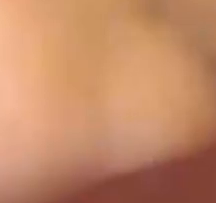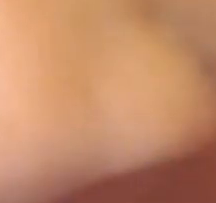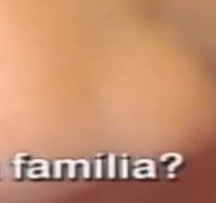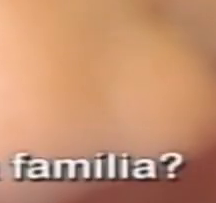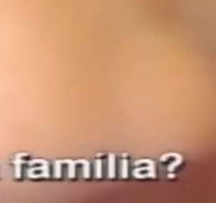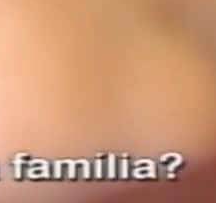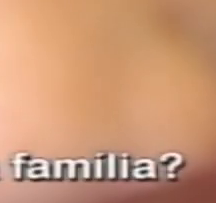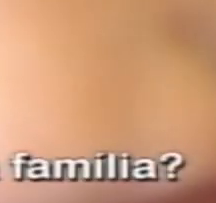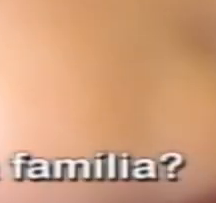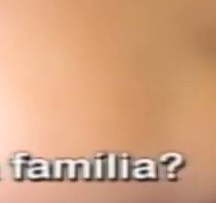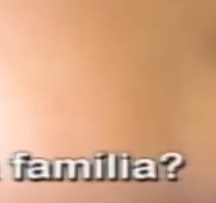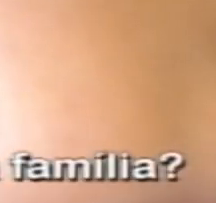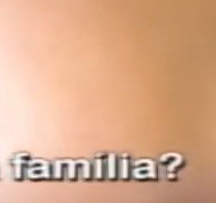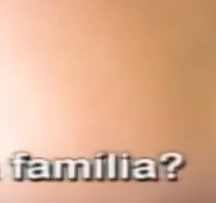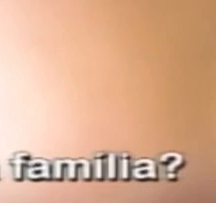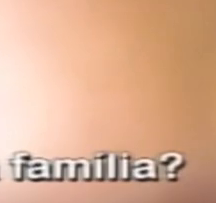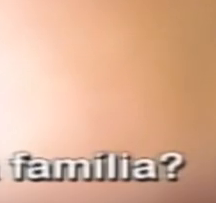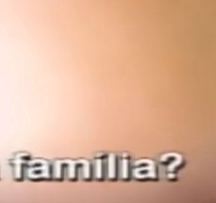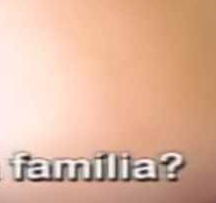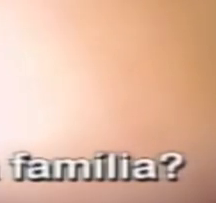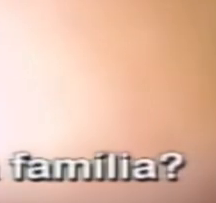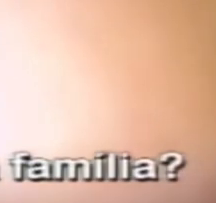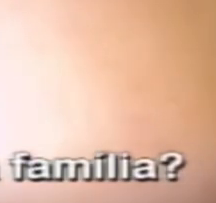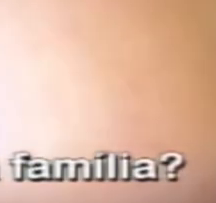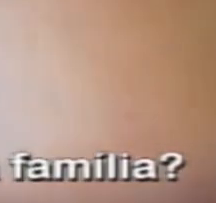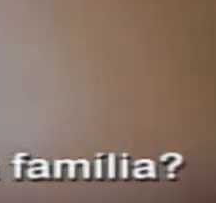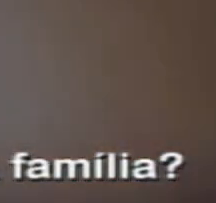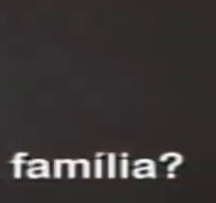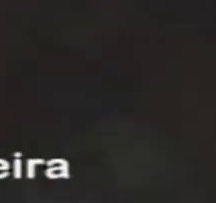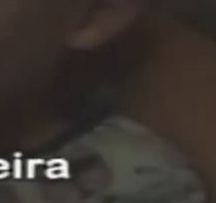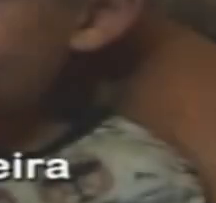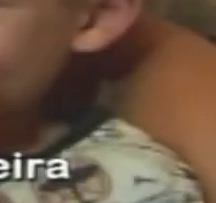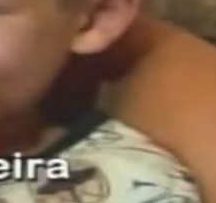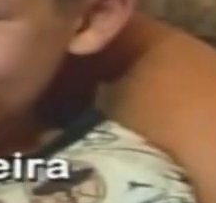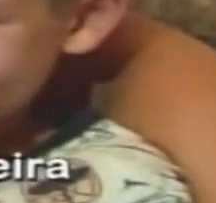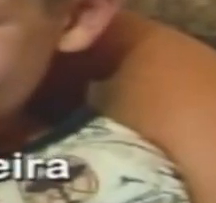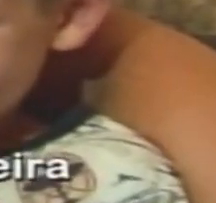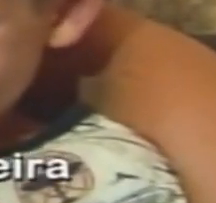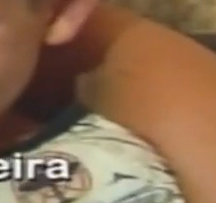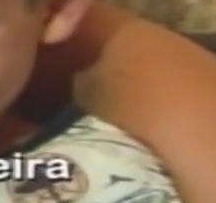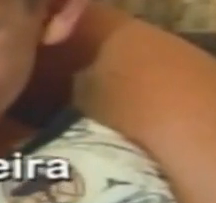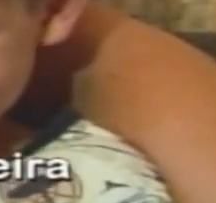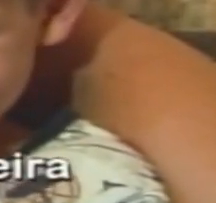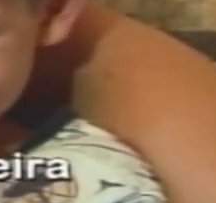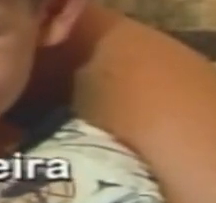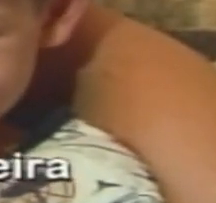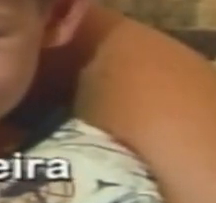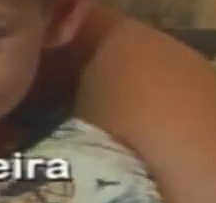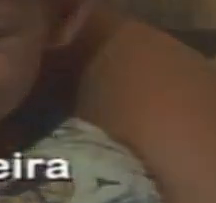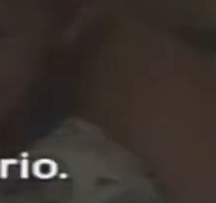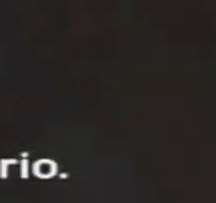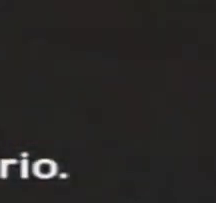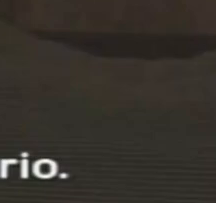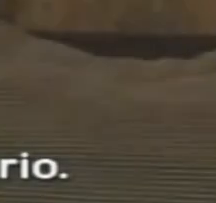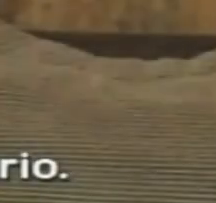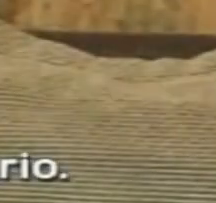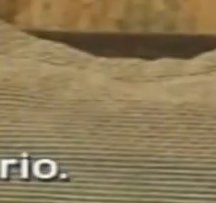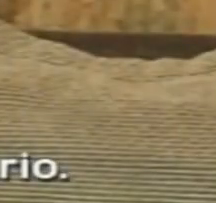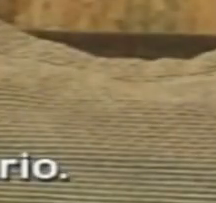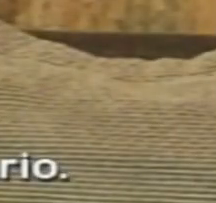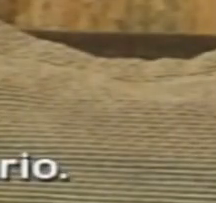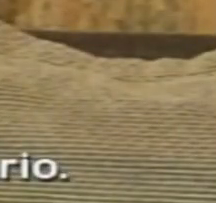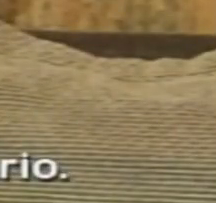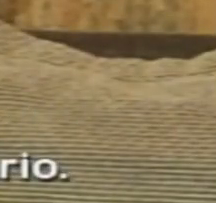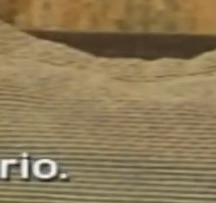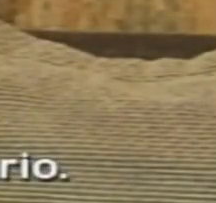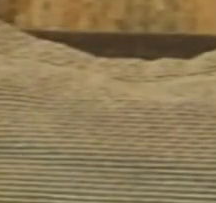quanto você já teve que lutar pela sua família ela já tinha água na geladeira e um quilo de arroz no